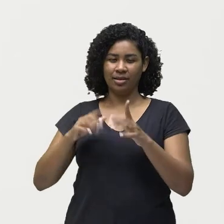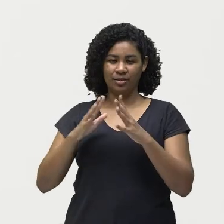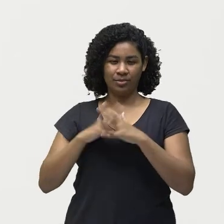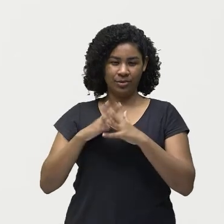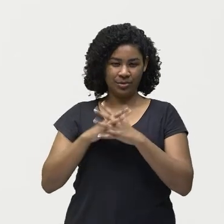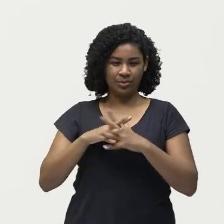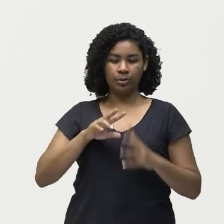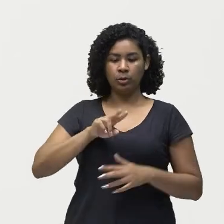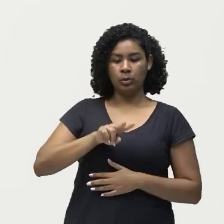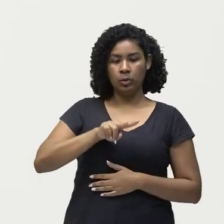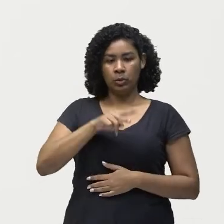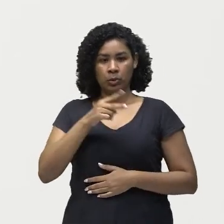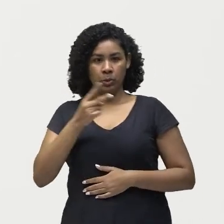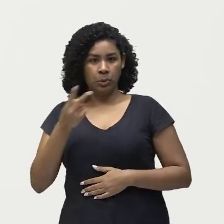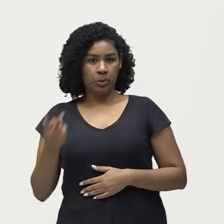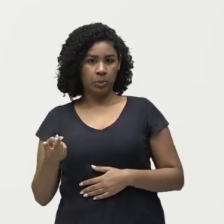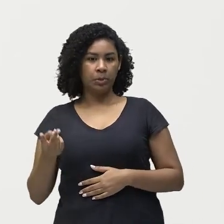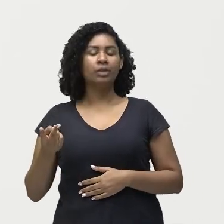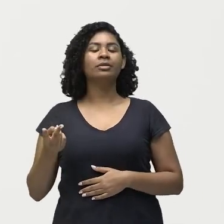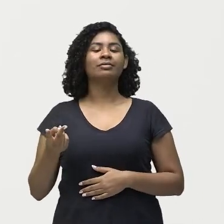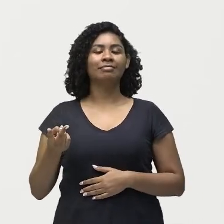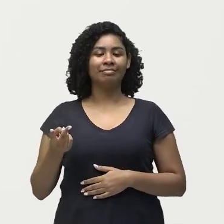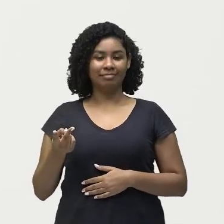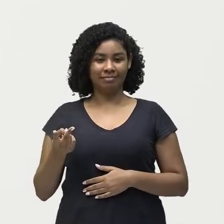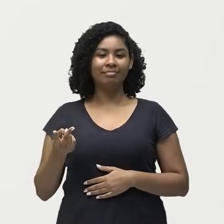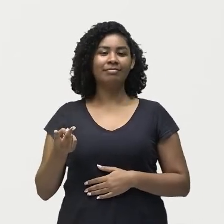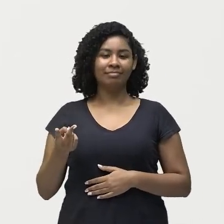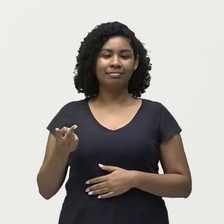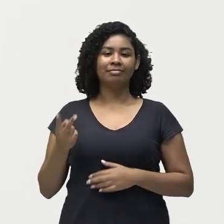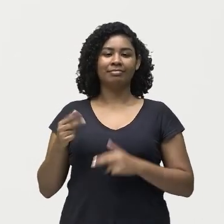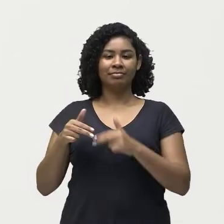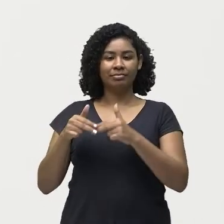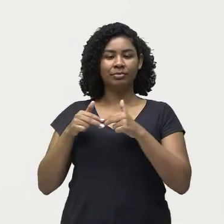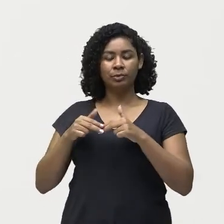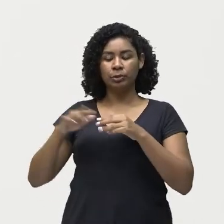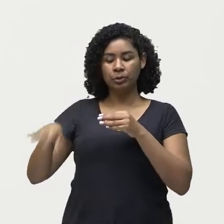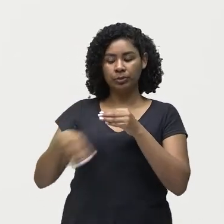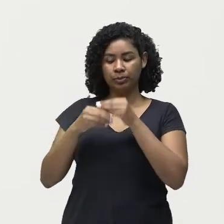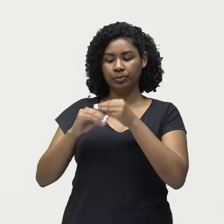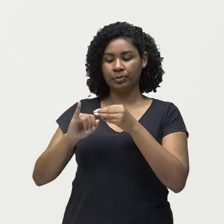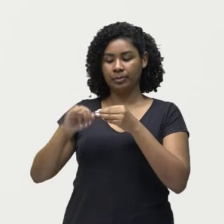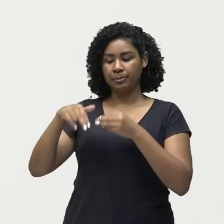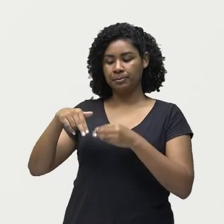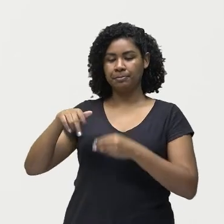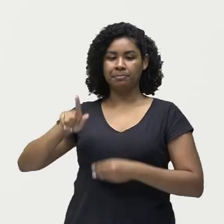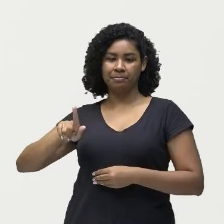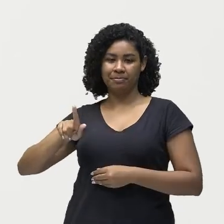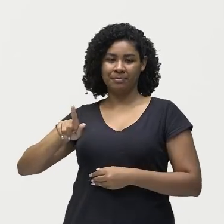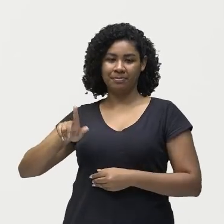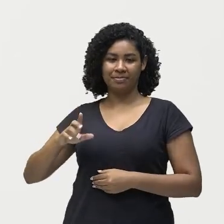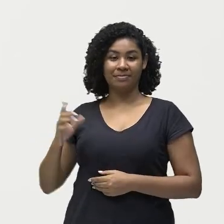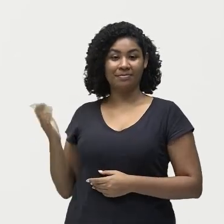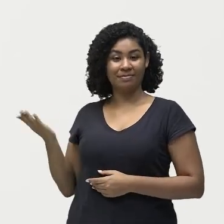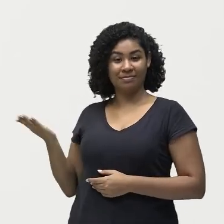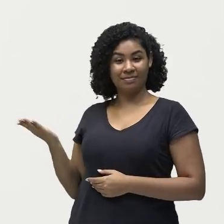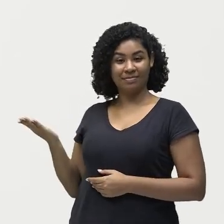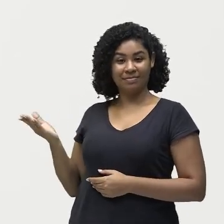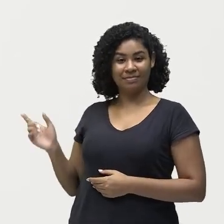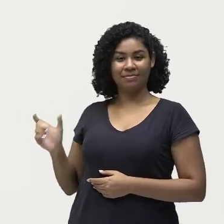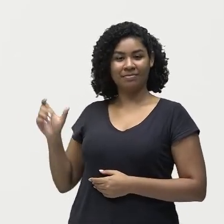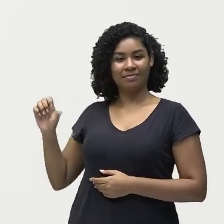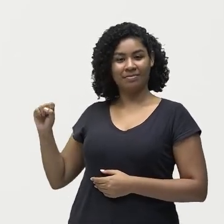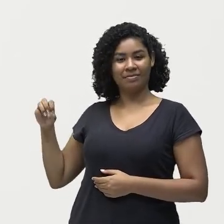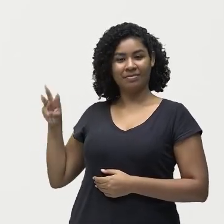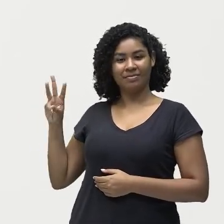letra desse verbo, que no caso é o M, e eu acrescento o ing bem bonitão lá no final do meu verbo.